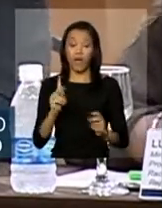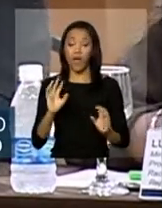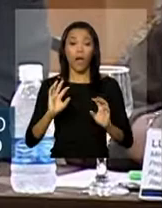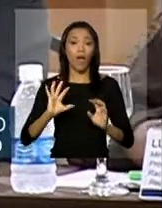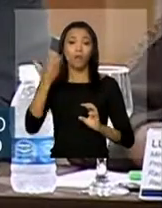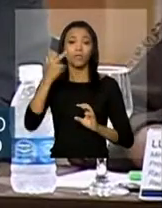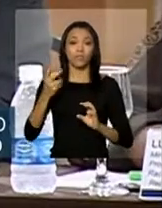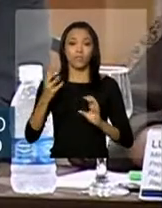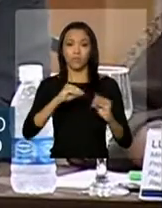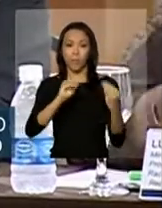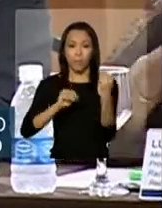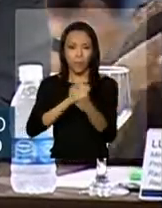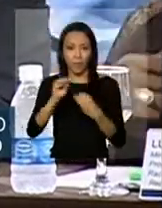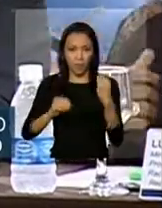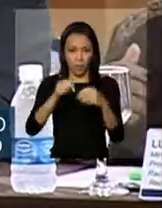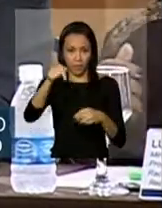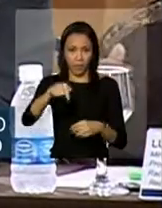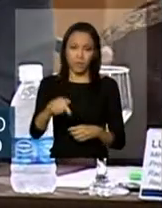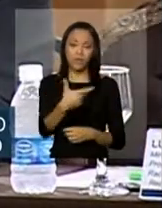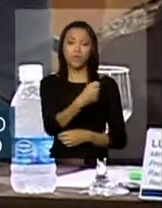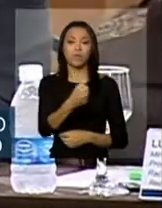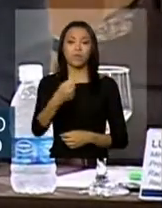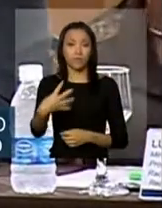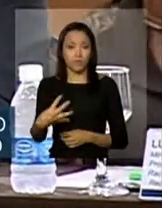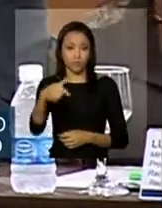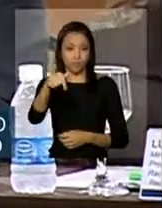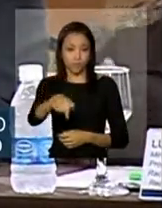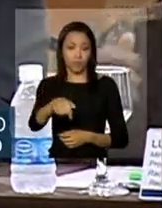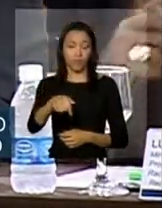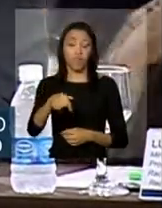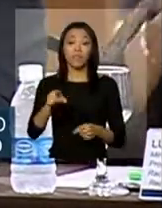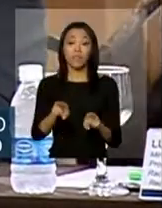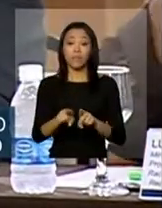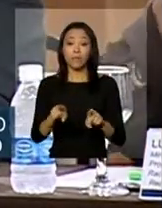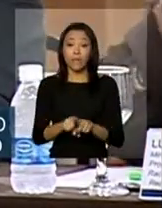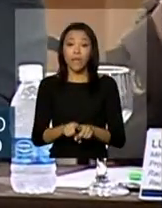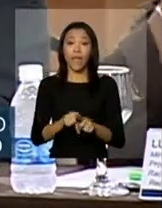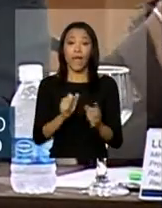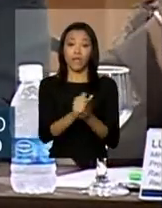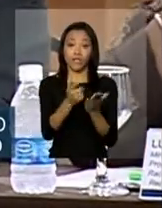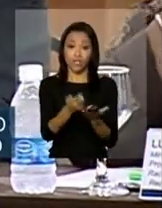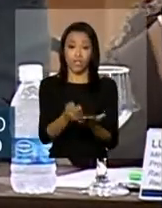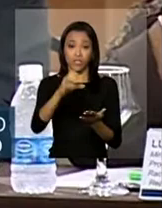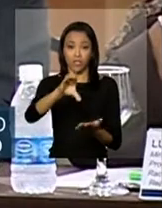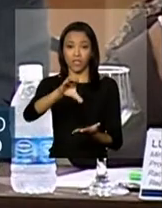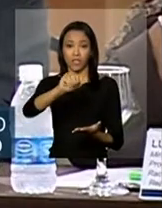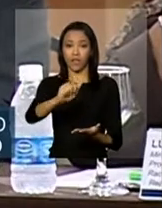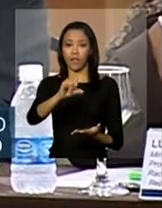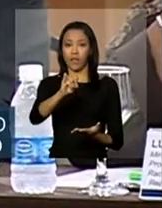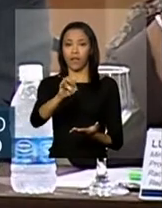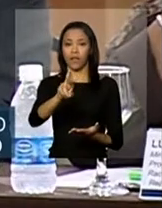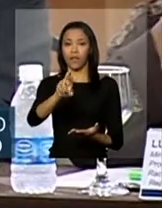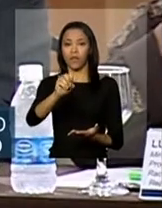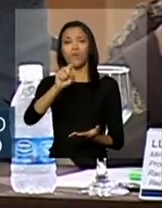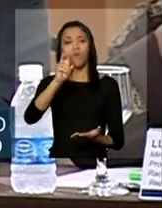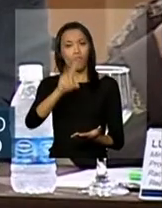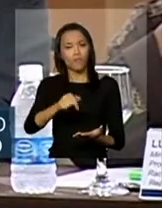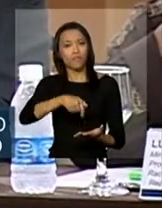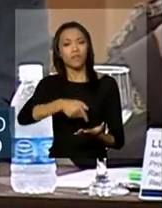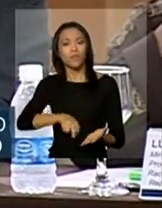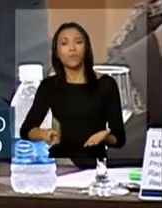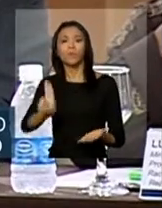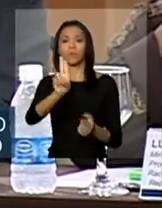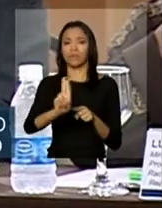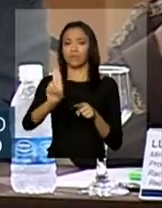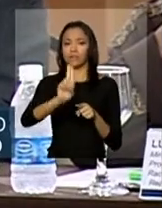Cairo 2014 além, e em particular como a Agenda de Cairo vai ser parte da plataforma